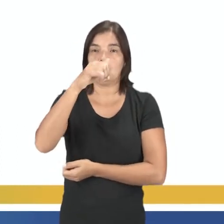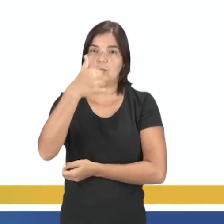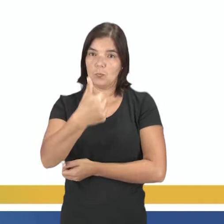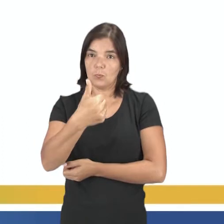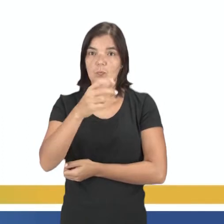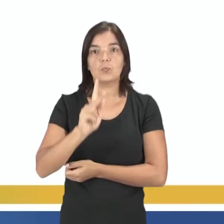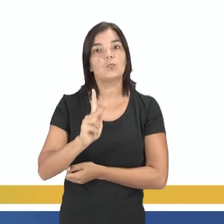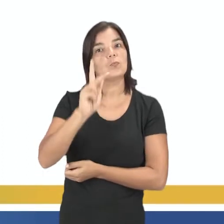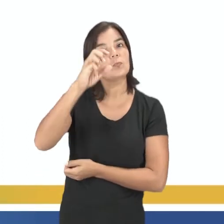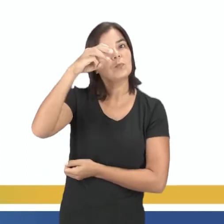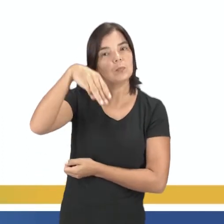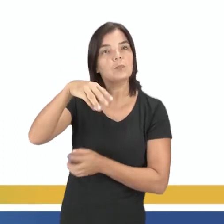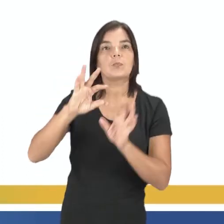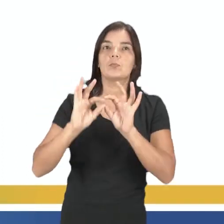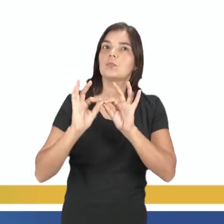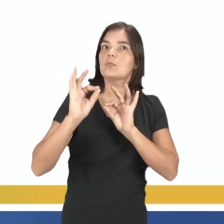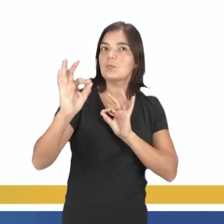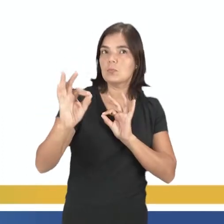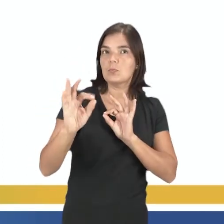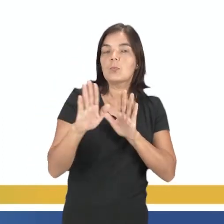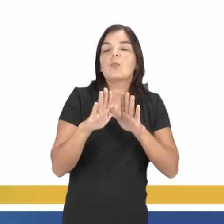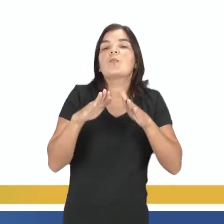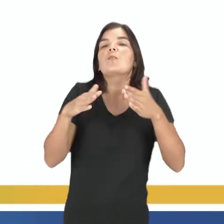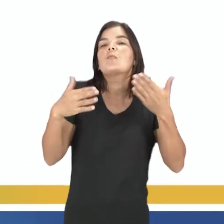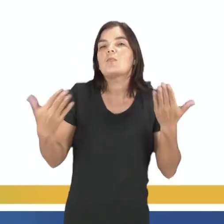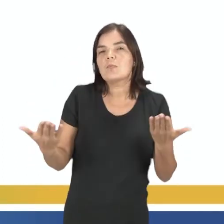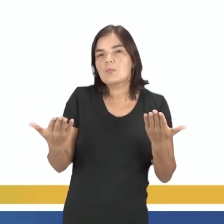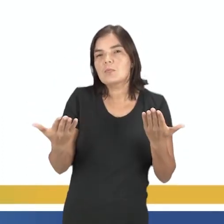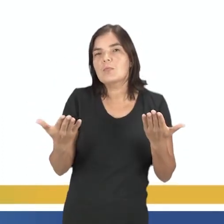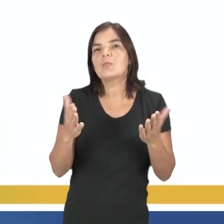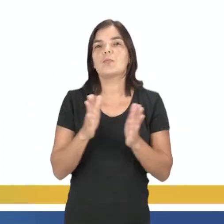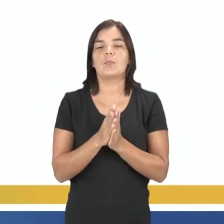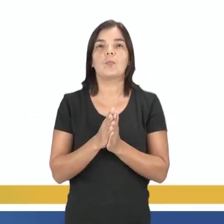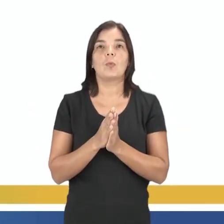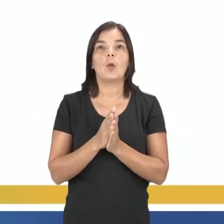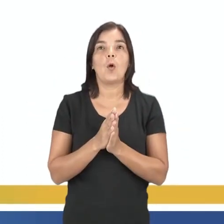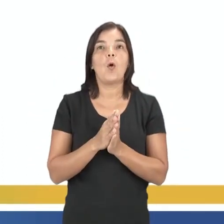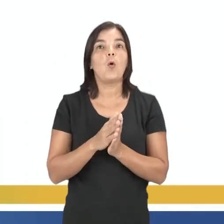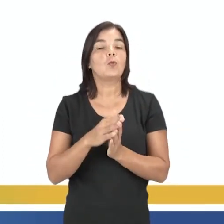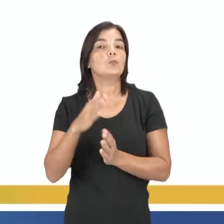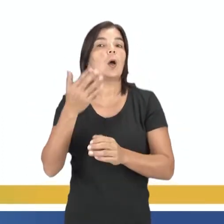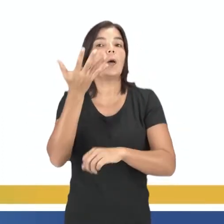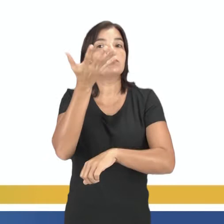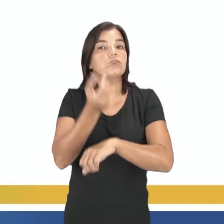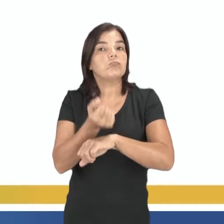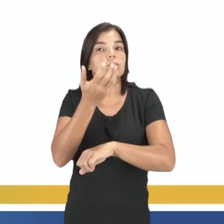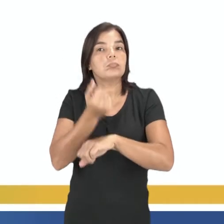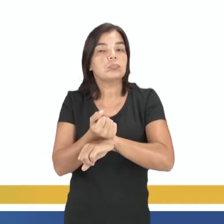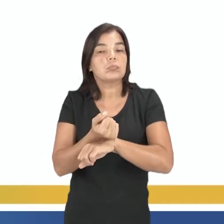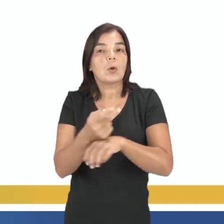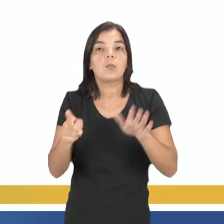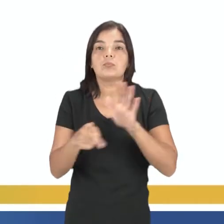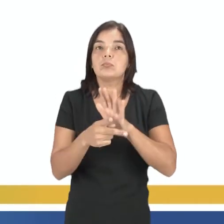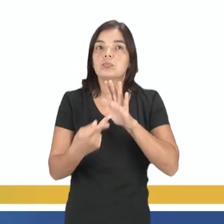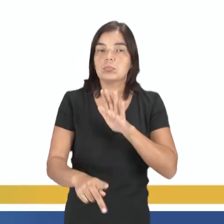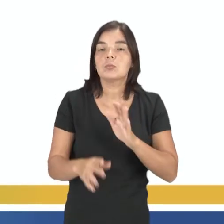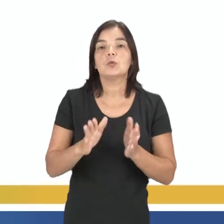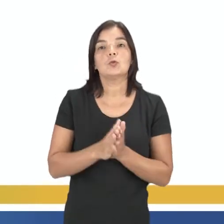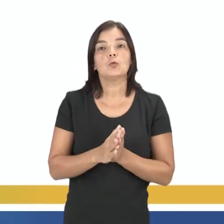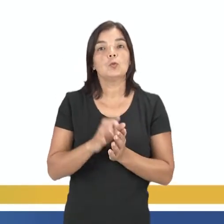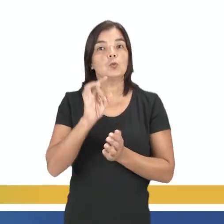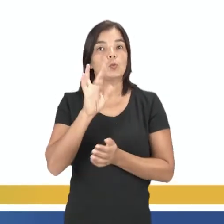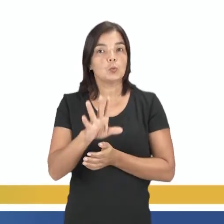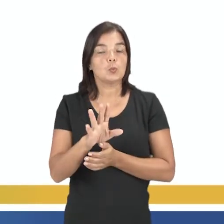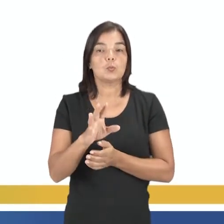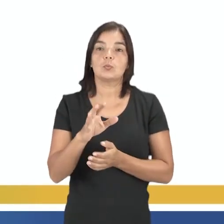6.371 quilômetros. Qual o valor médio da gravidade na sua superfície? Ou seja, ele deu um material só